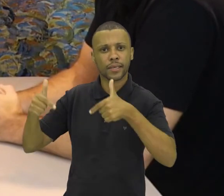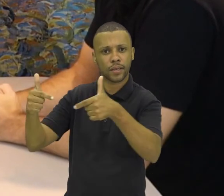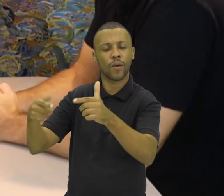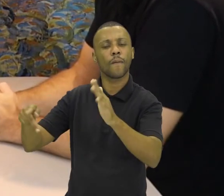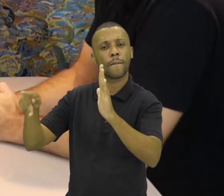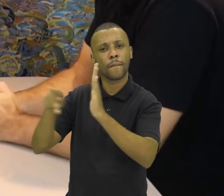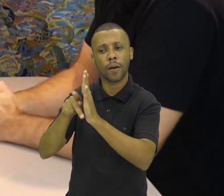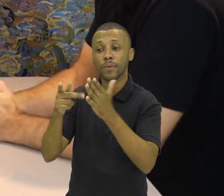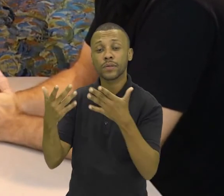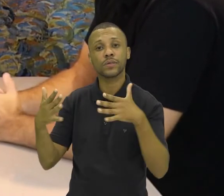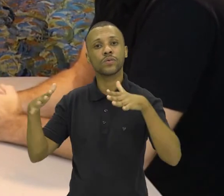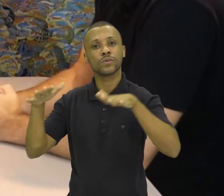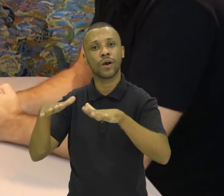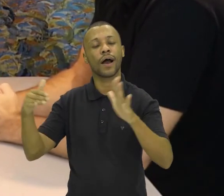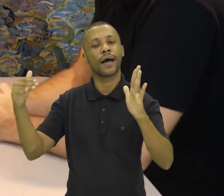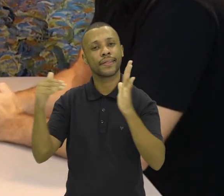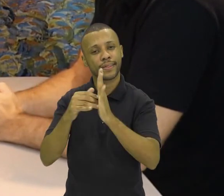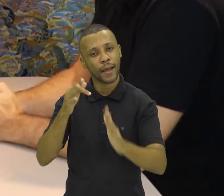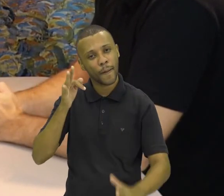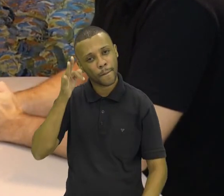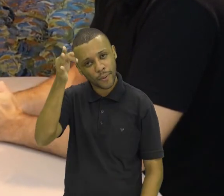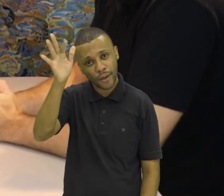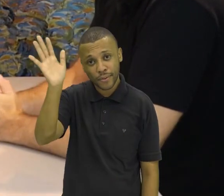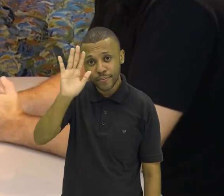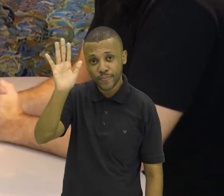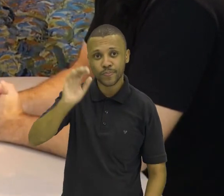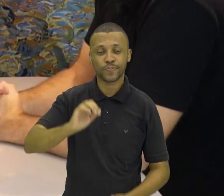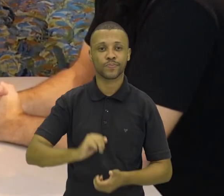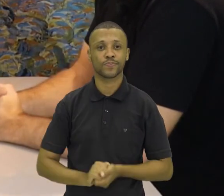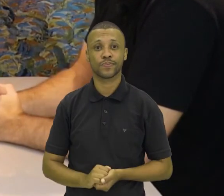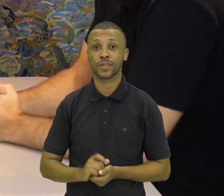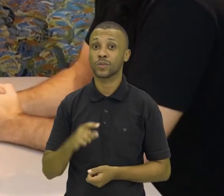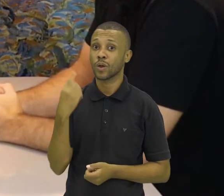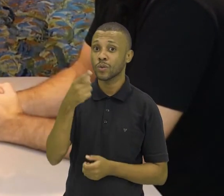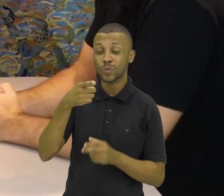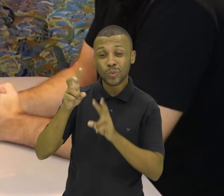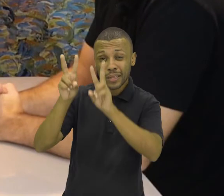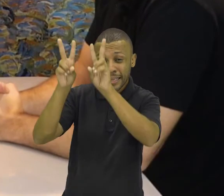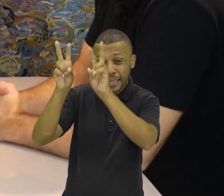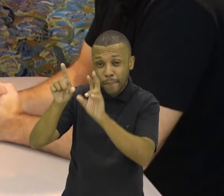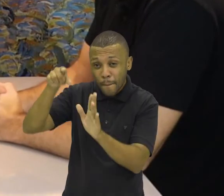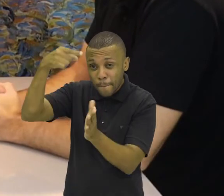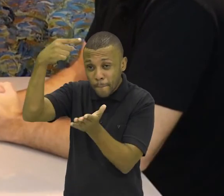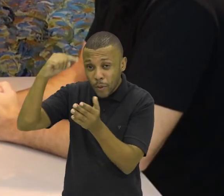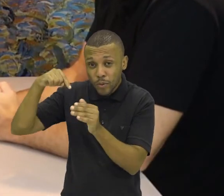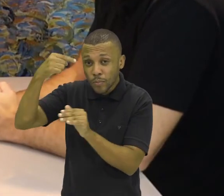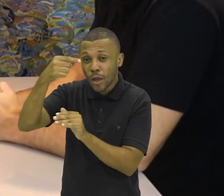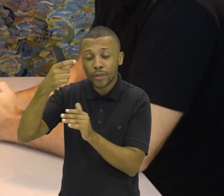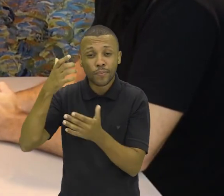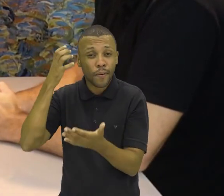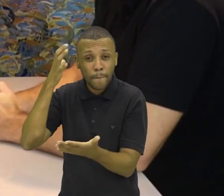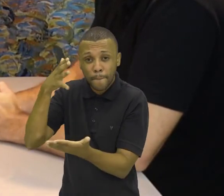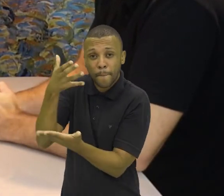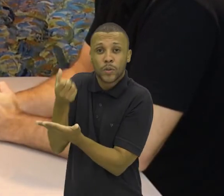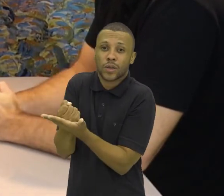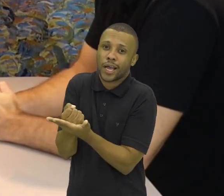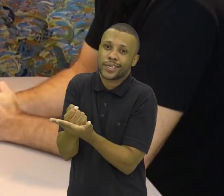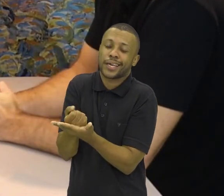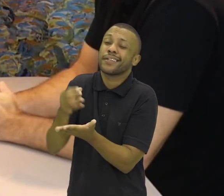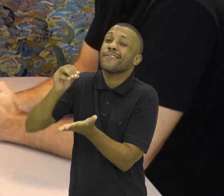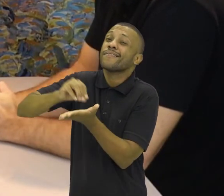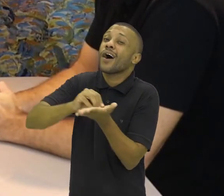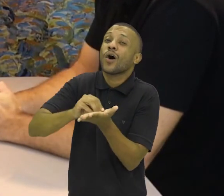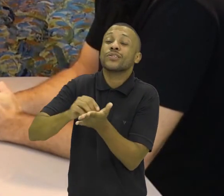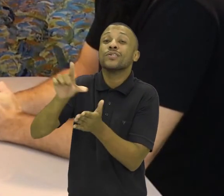essa iniciativa de multi-inclusão. Até a próxima. O tema do nosso próximo podcast ainda não foi fechado, não vou poder dizer para